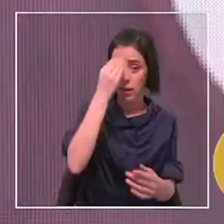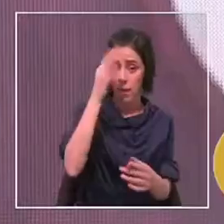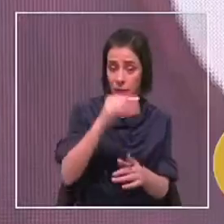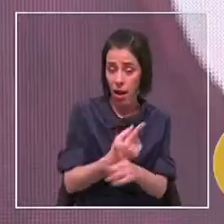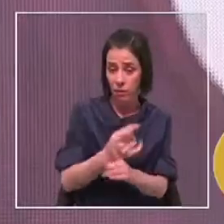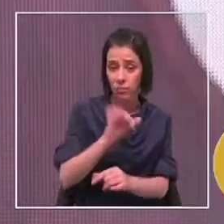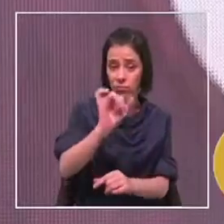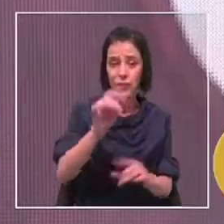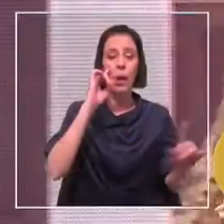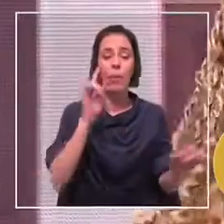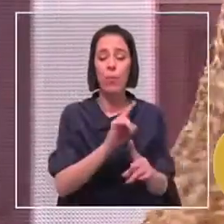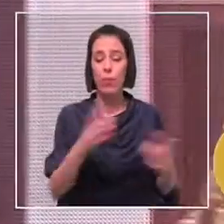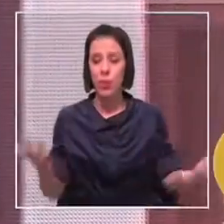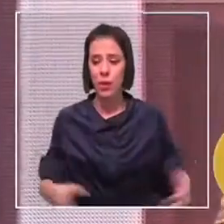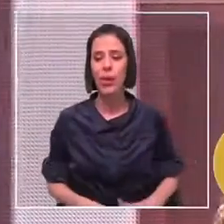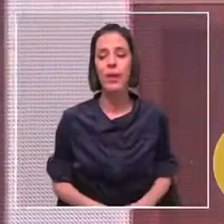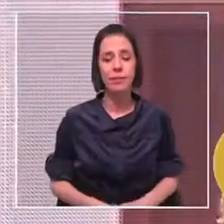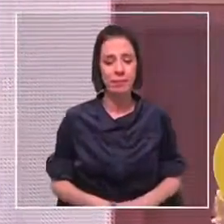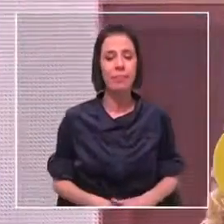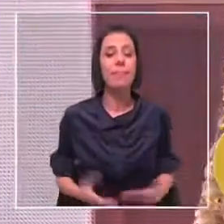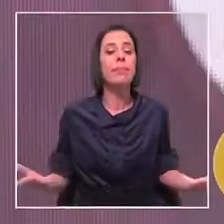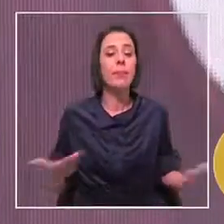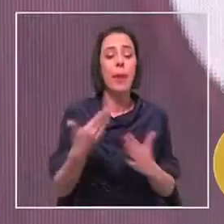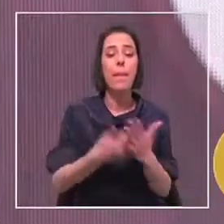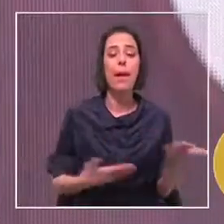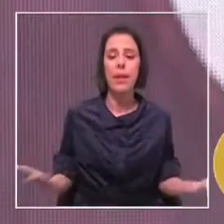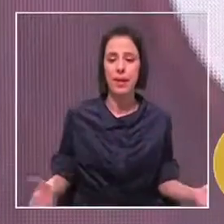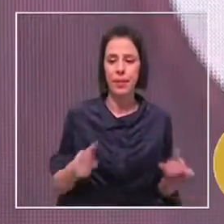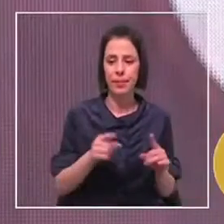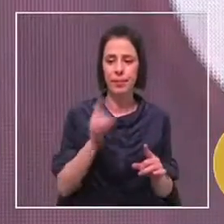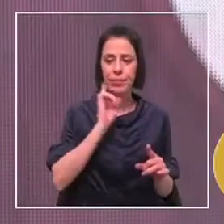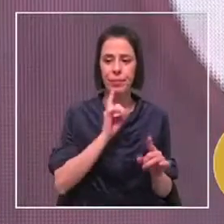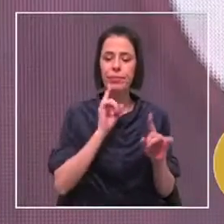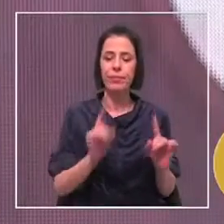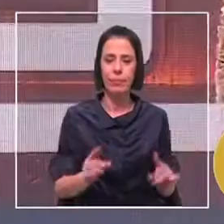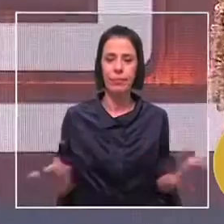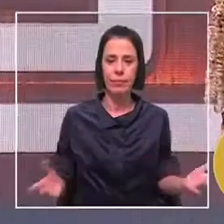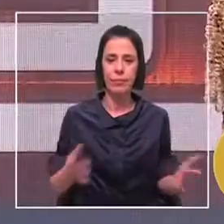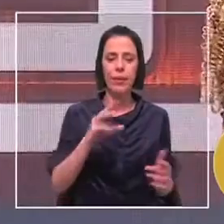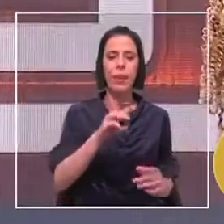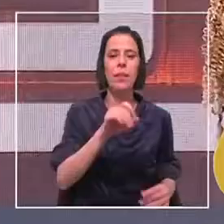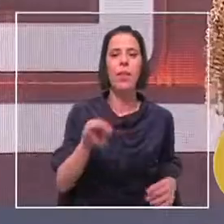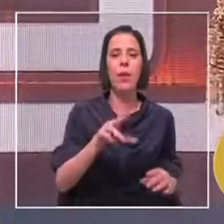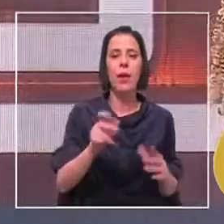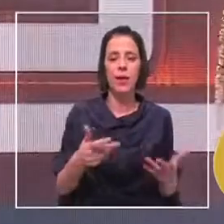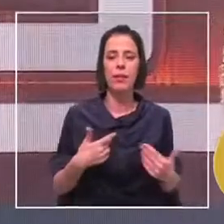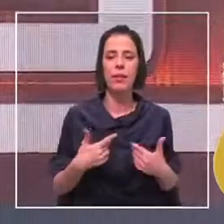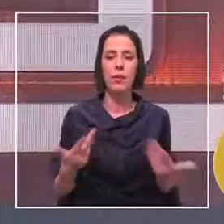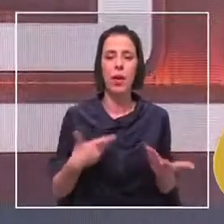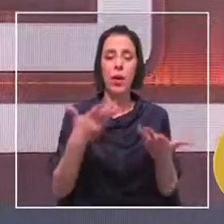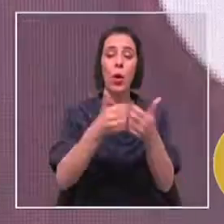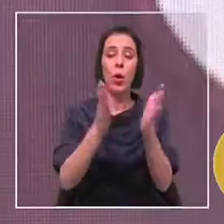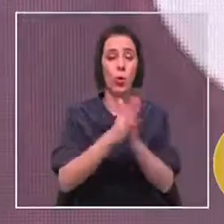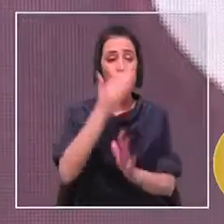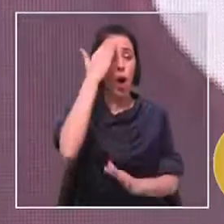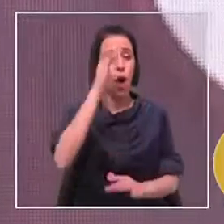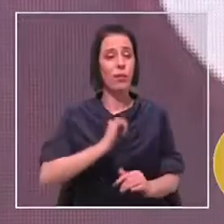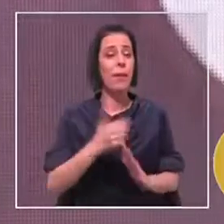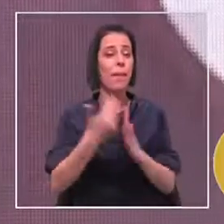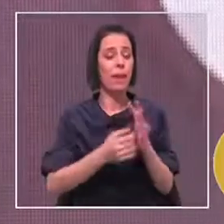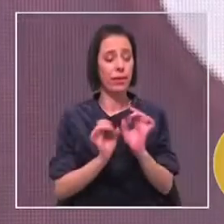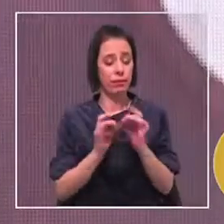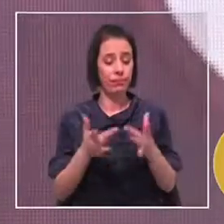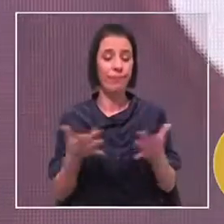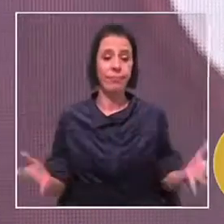mais de ti, da tua música, qual é a página? Isso é muito importante, Mónica. E eu convido toda a gente a passar nas minhas